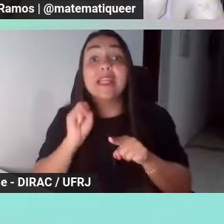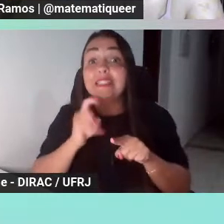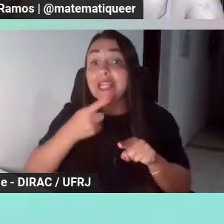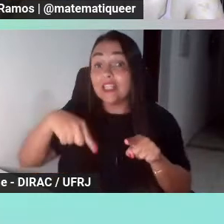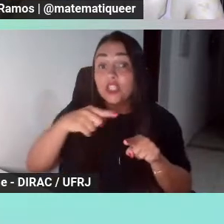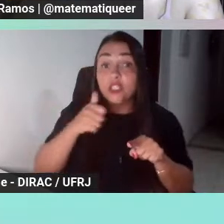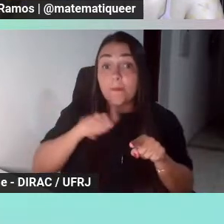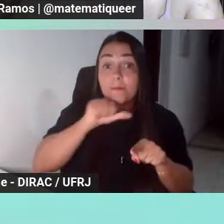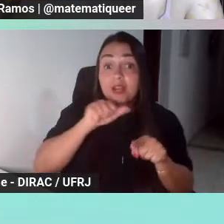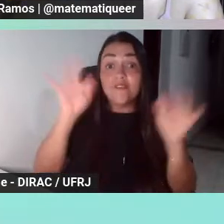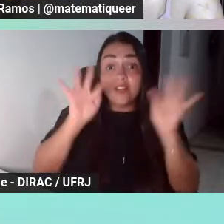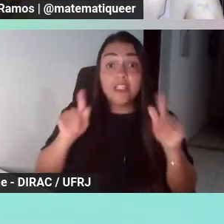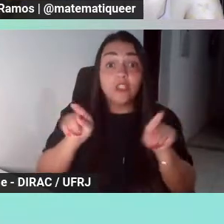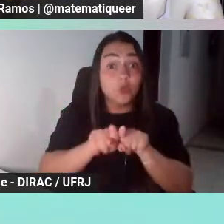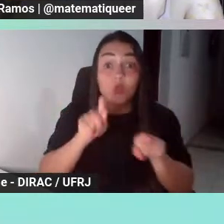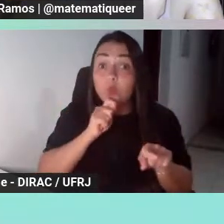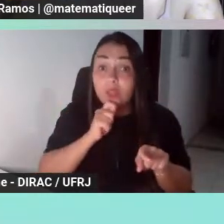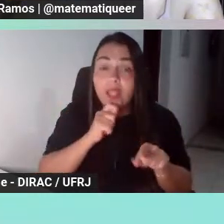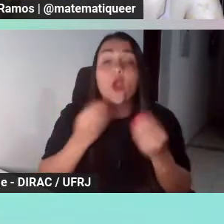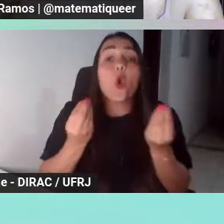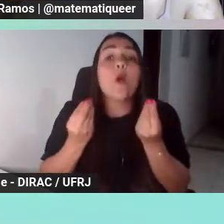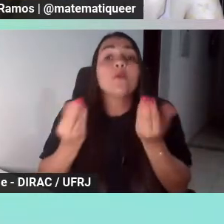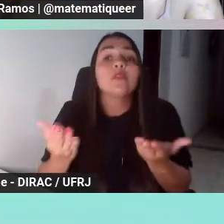a gente não faz ninguém feliz.